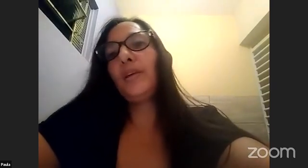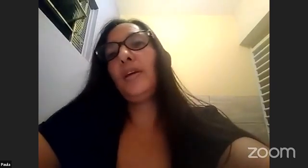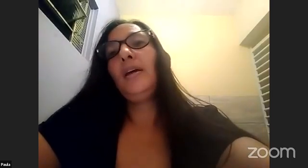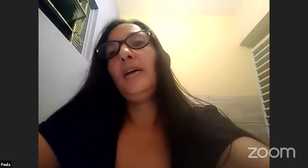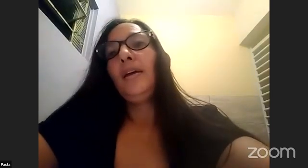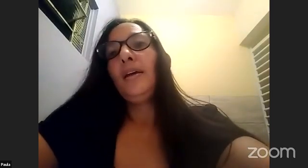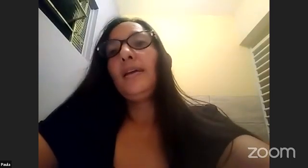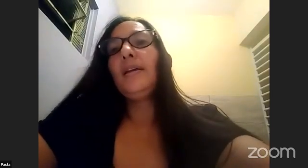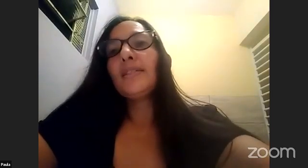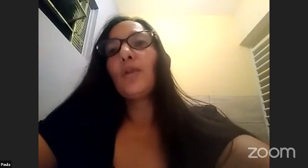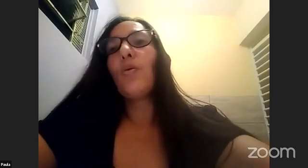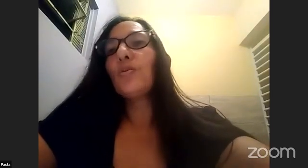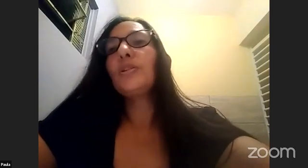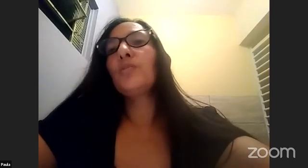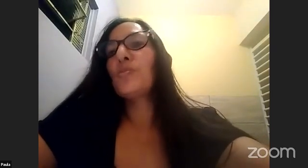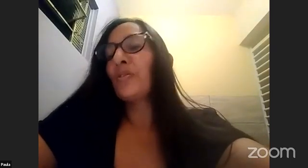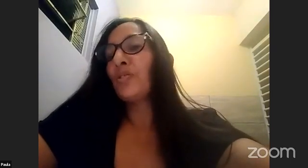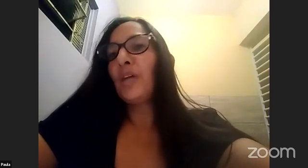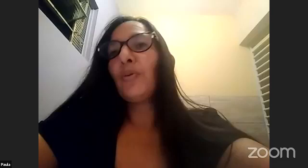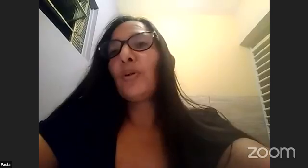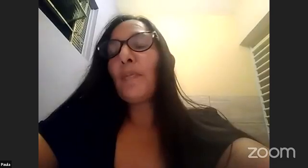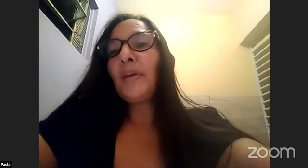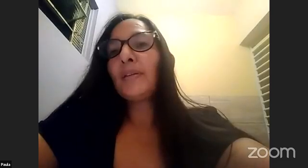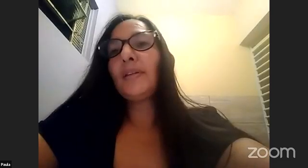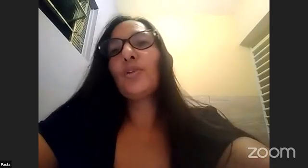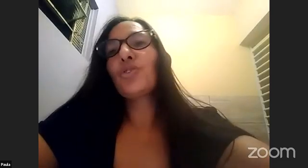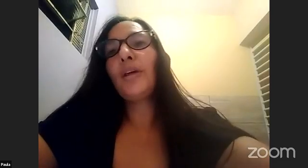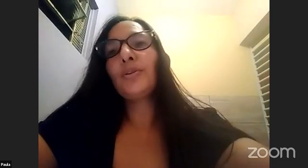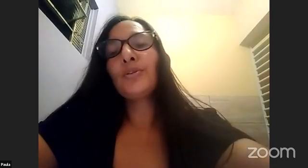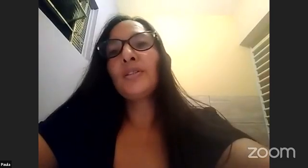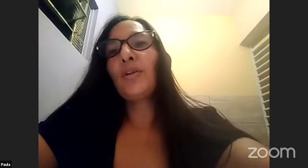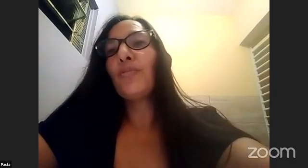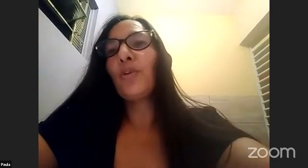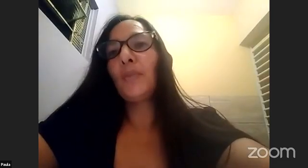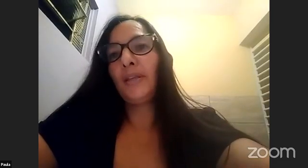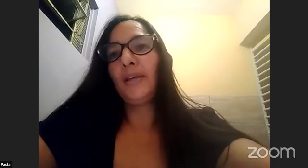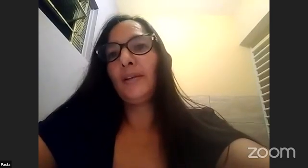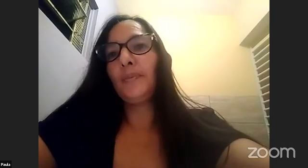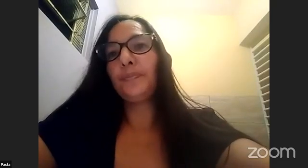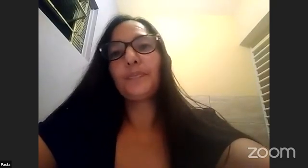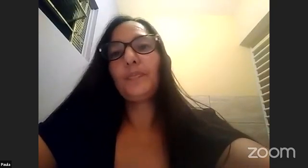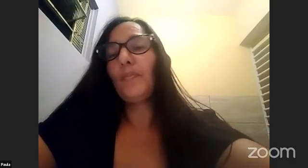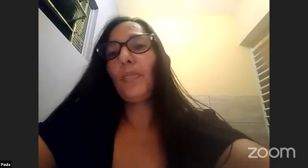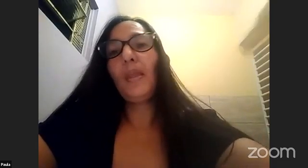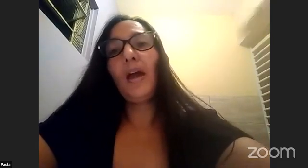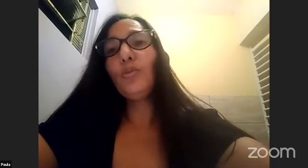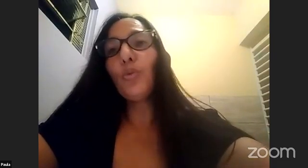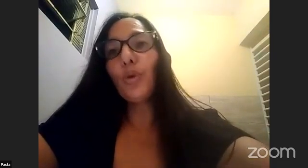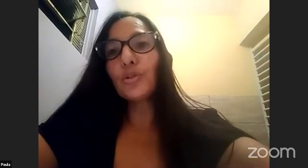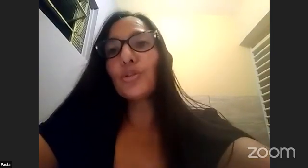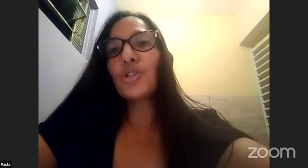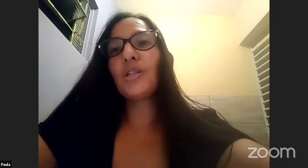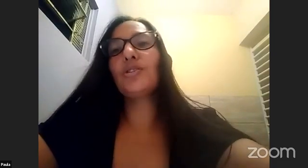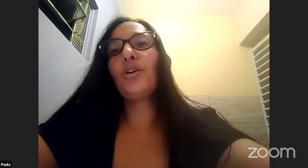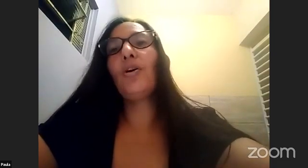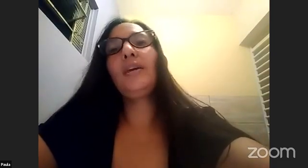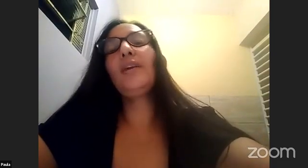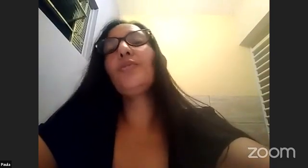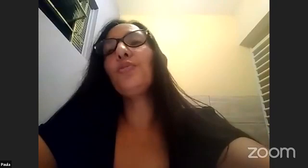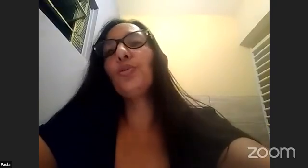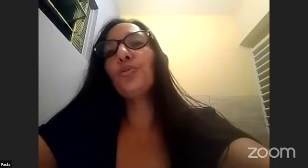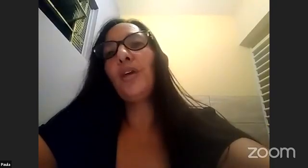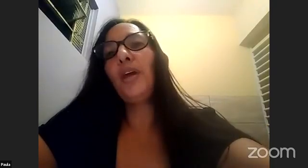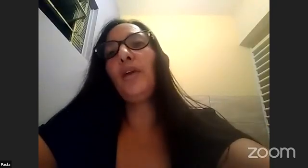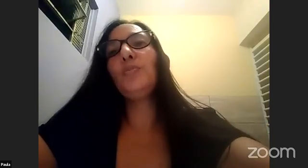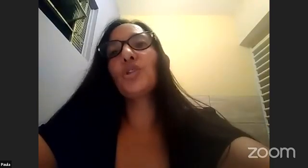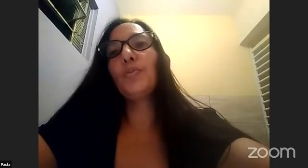peito, porque criança com síndrome de Down não amamenta. Então, já introduziram a fórmula nela. Aí, no outro dia só, que